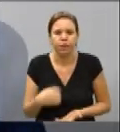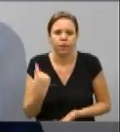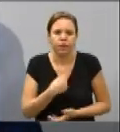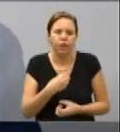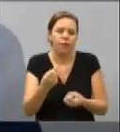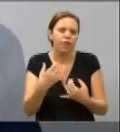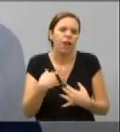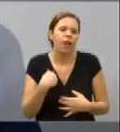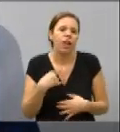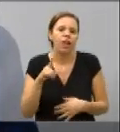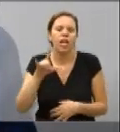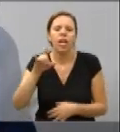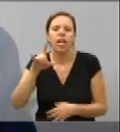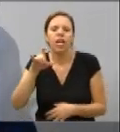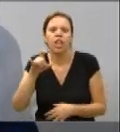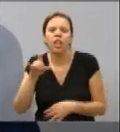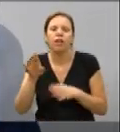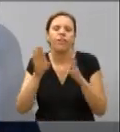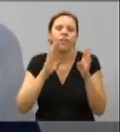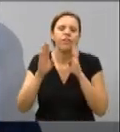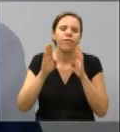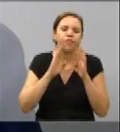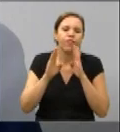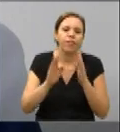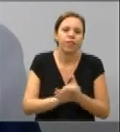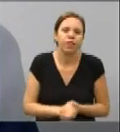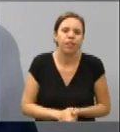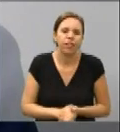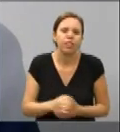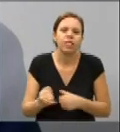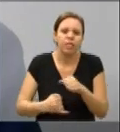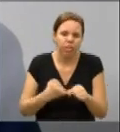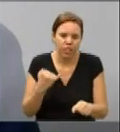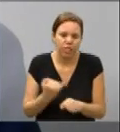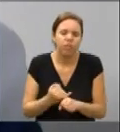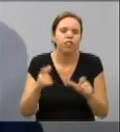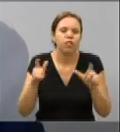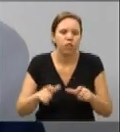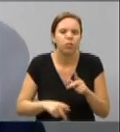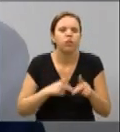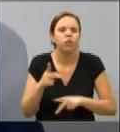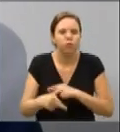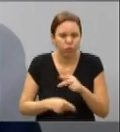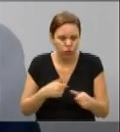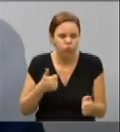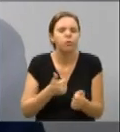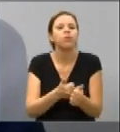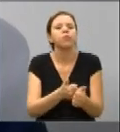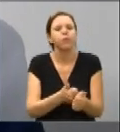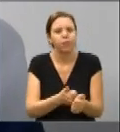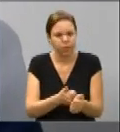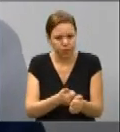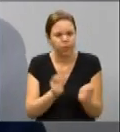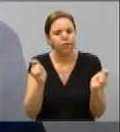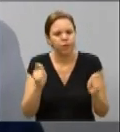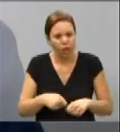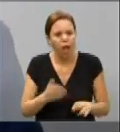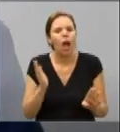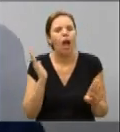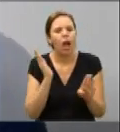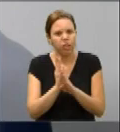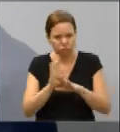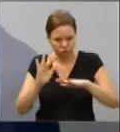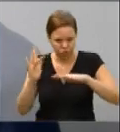gente, Instagram, Facebook, site, aonde que as pessoas podem te acompanhar? Bom, você pode me achar nas